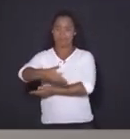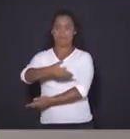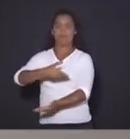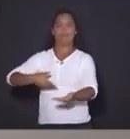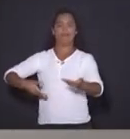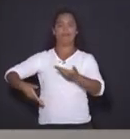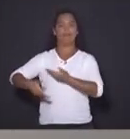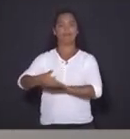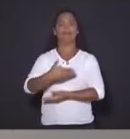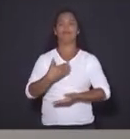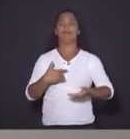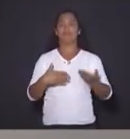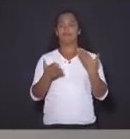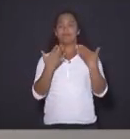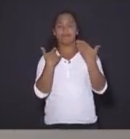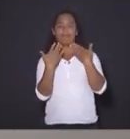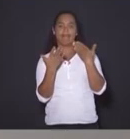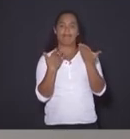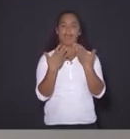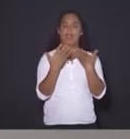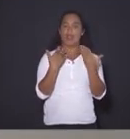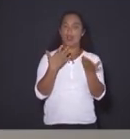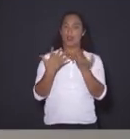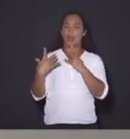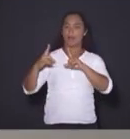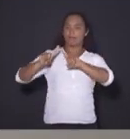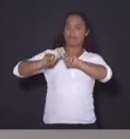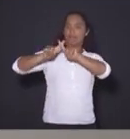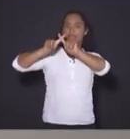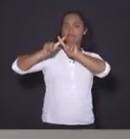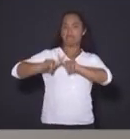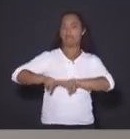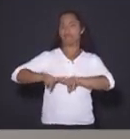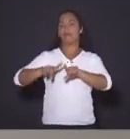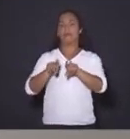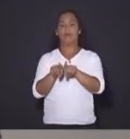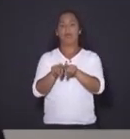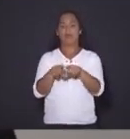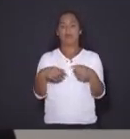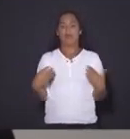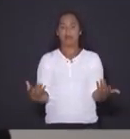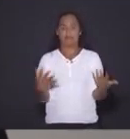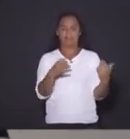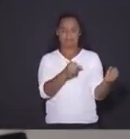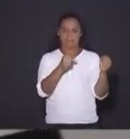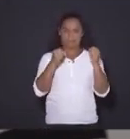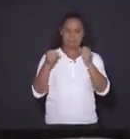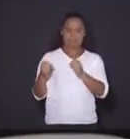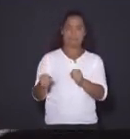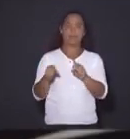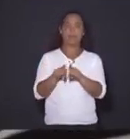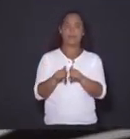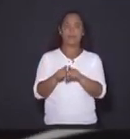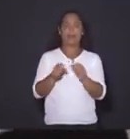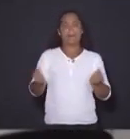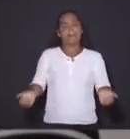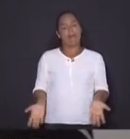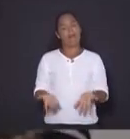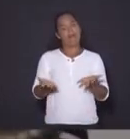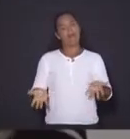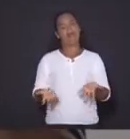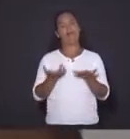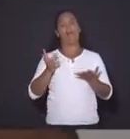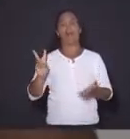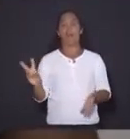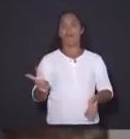dialogam né eles rivalizam das vezes eles tencionam e eles enriquece o que a gente vai